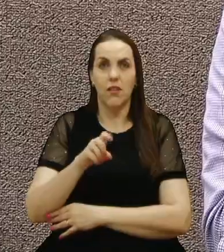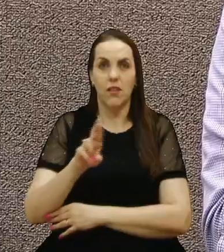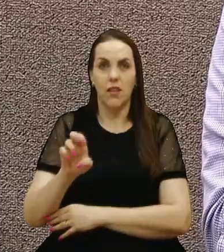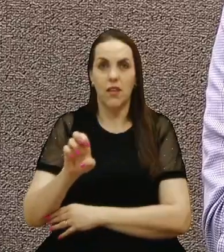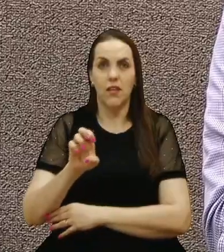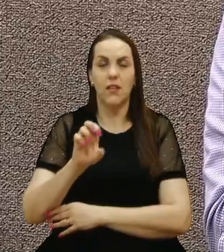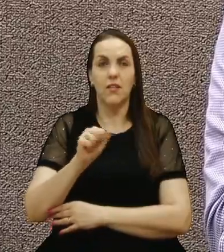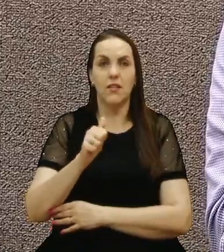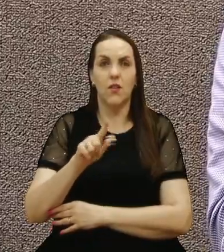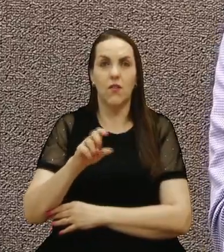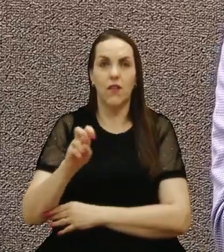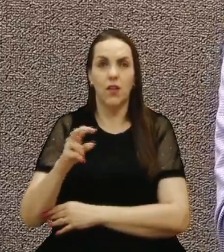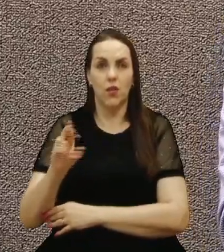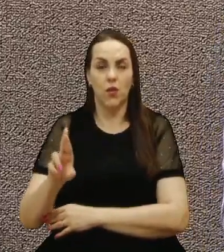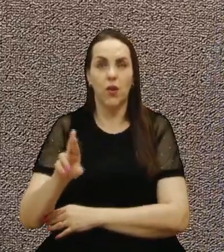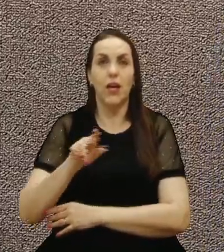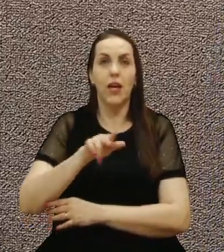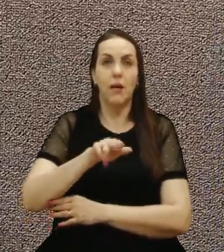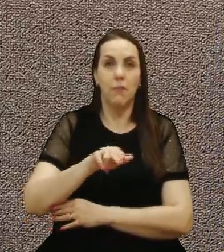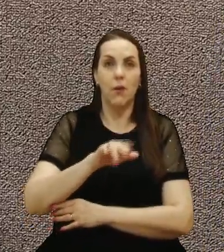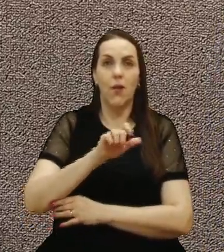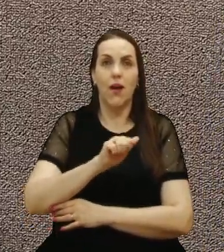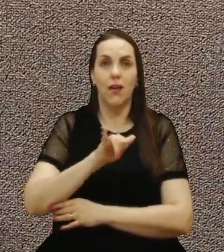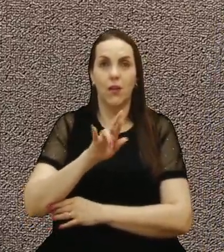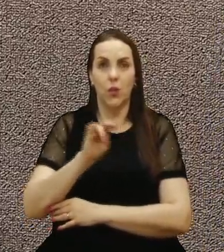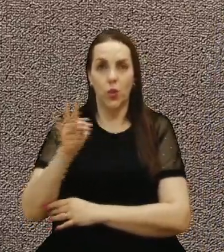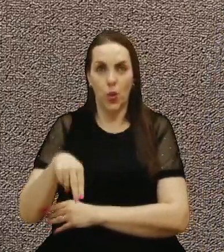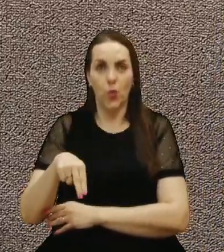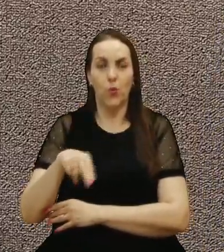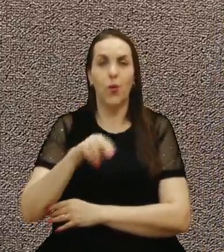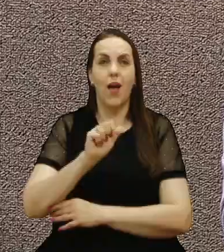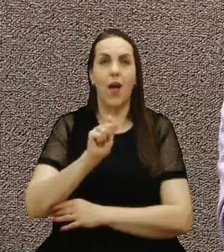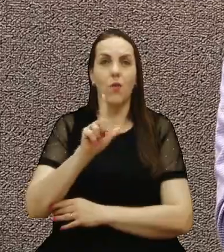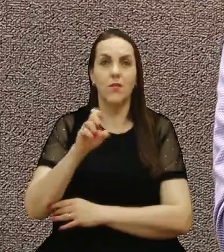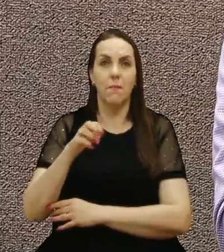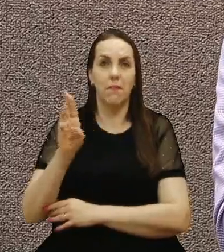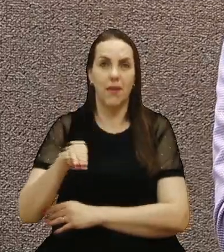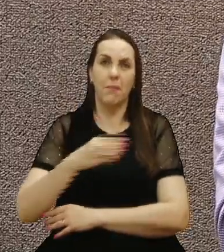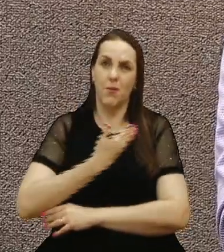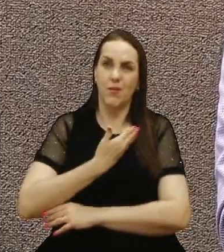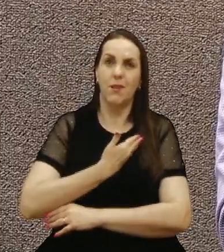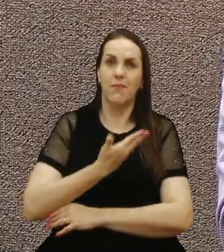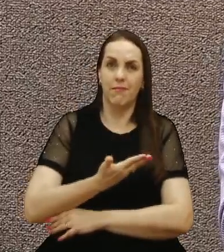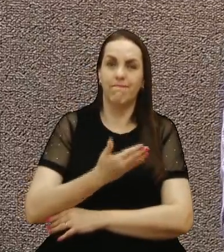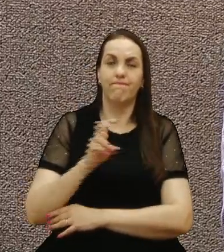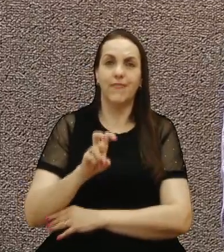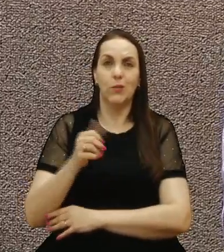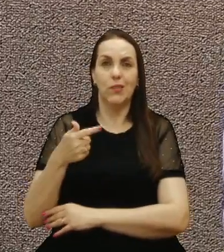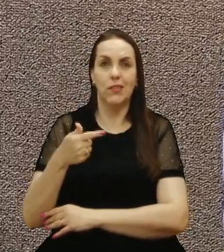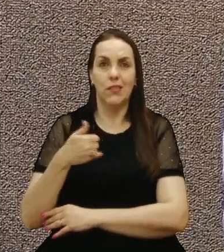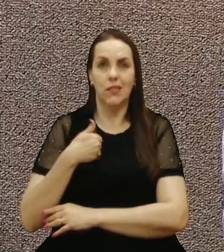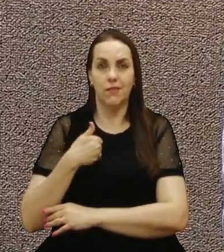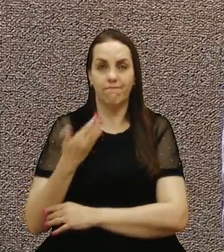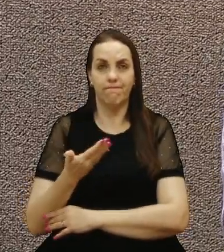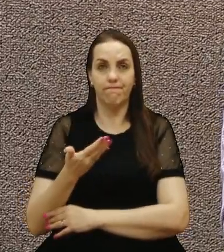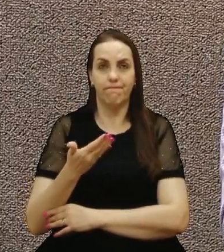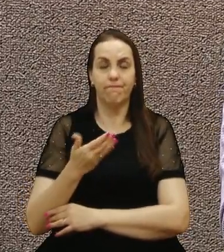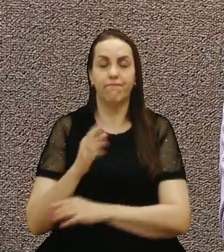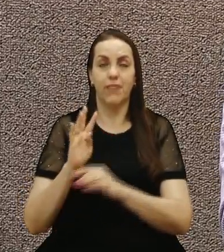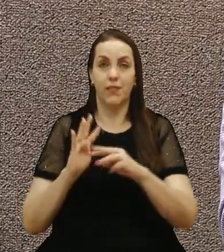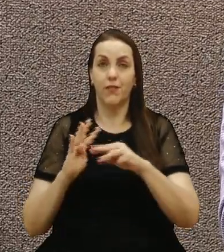do Ayrton, um grande amigo meu, e do Alcemir, 57 anos, está sendo velado lá nos Santos